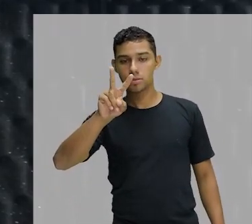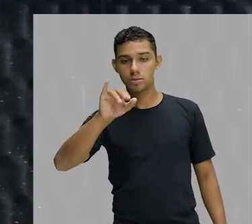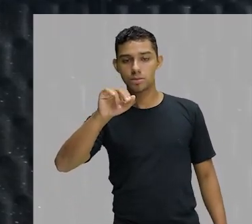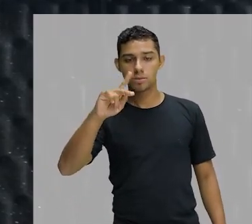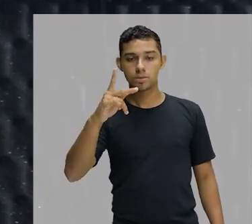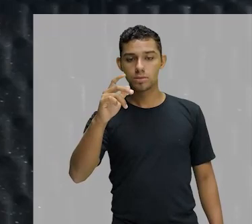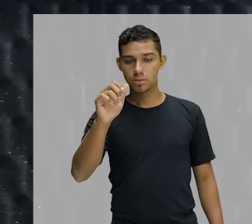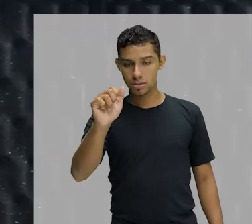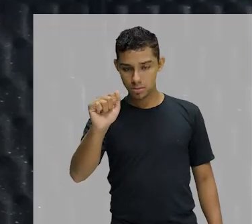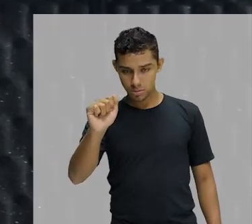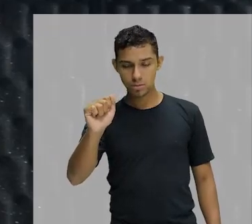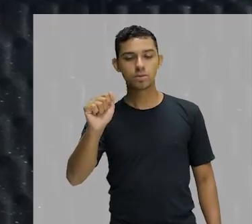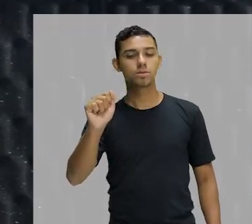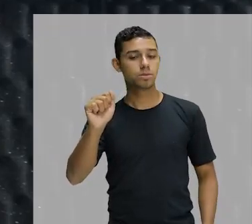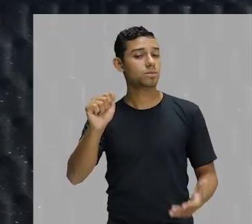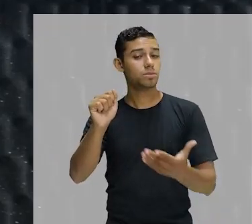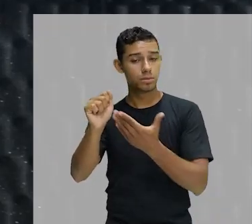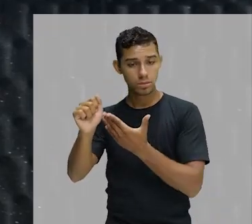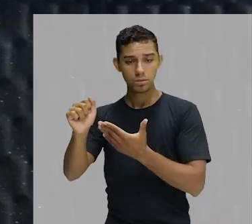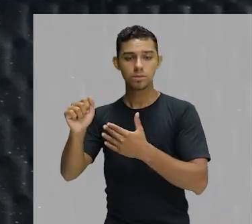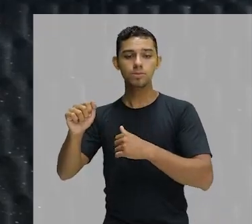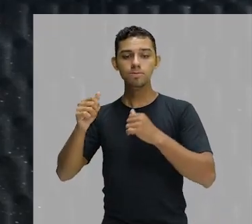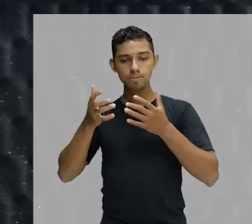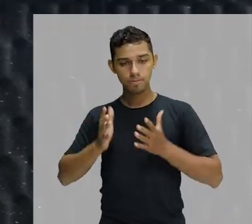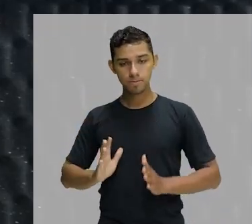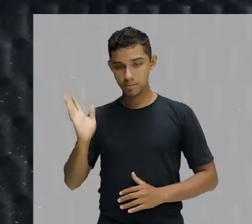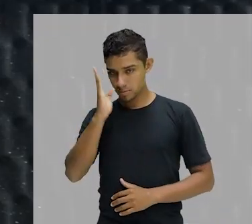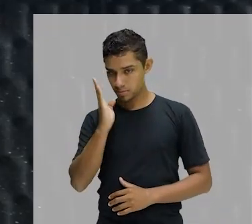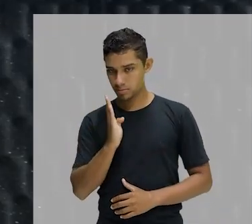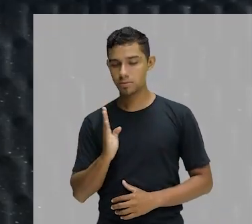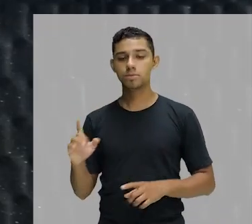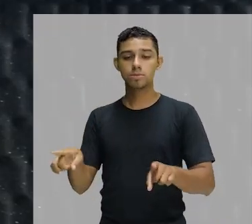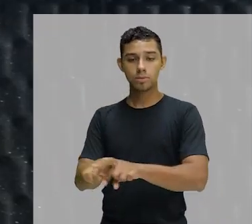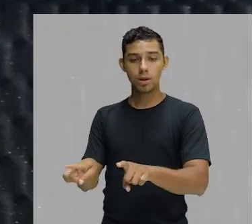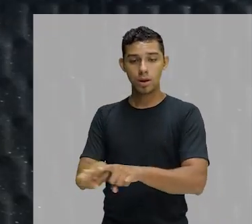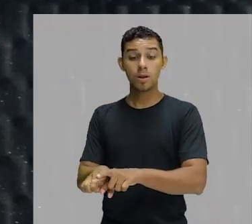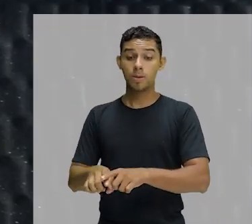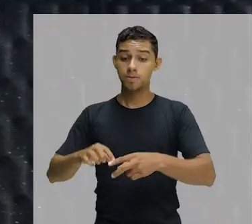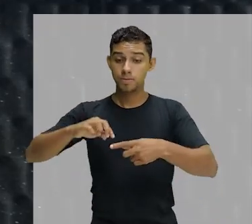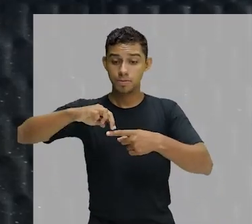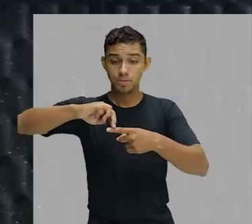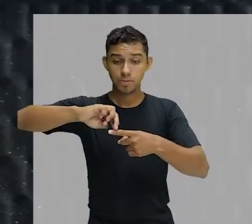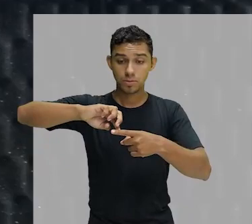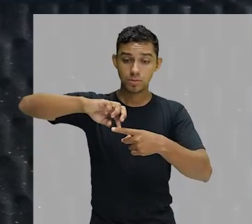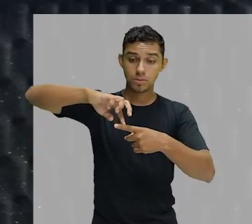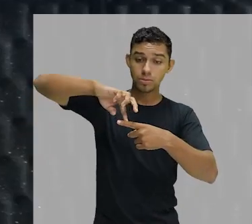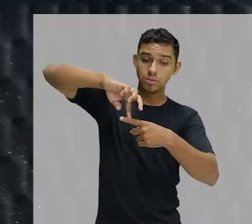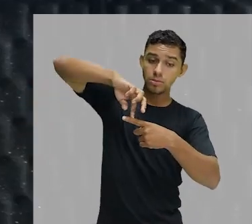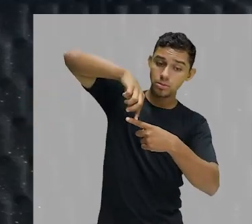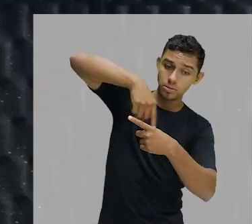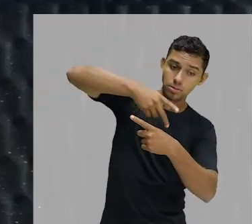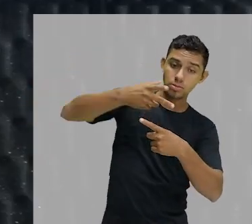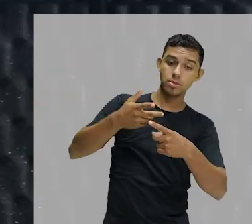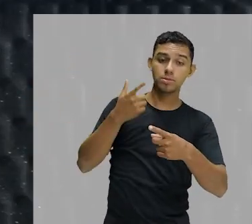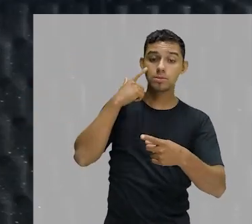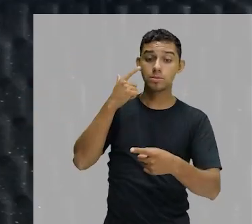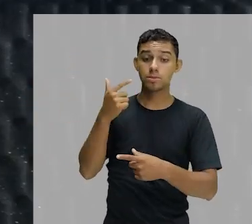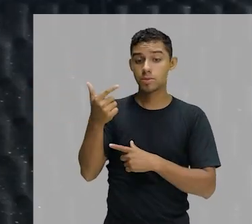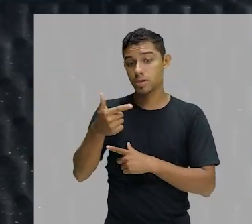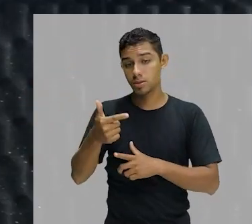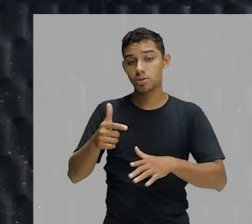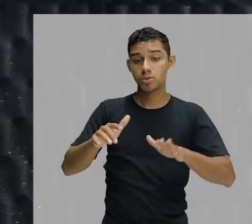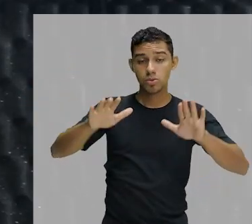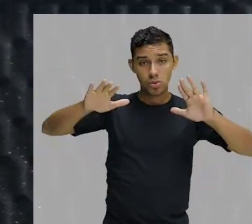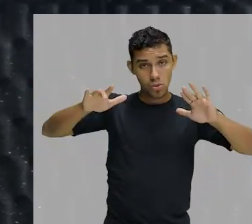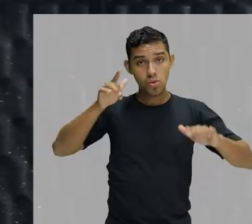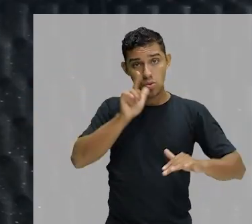aqui brasileira. Ela realizando aqui um exercício na trave, né? Ela volta na segunda imagem, consegue